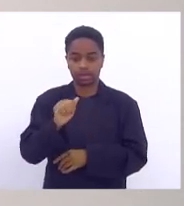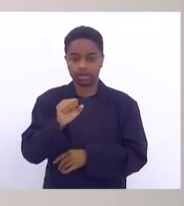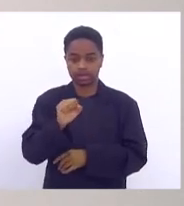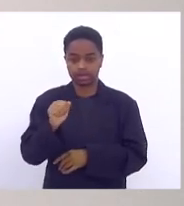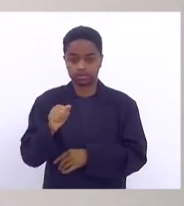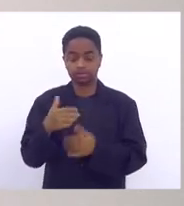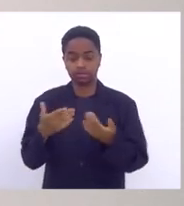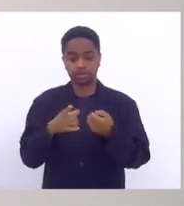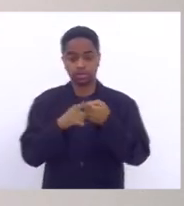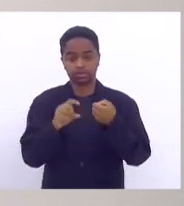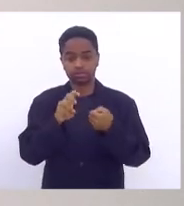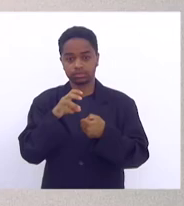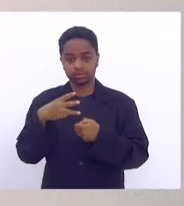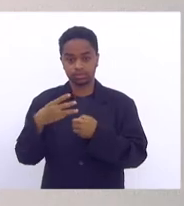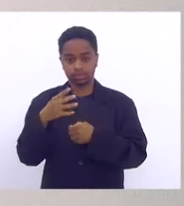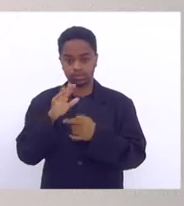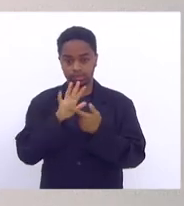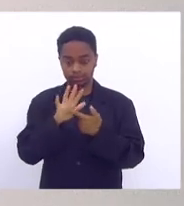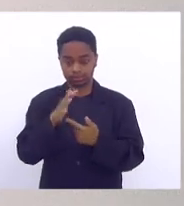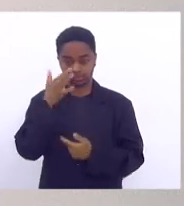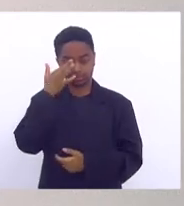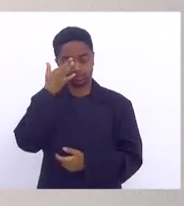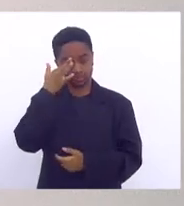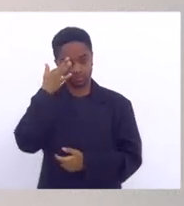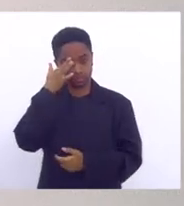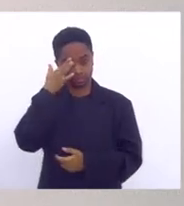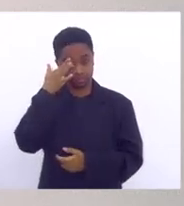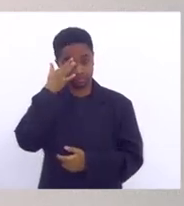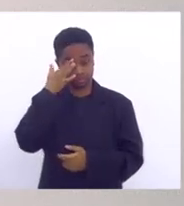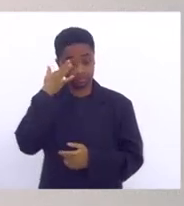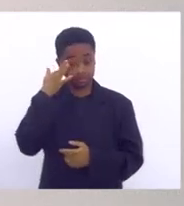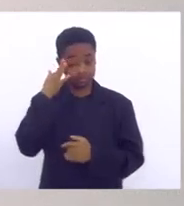53 redação original de